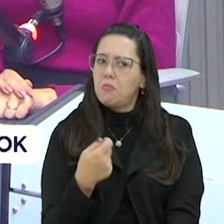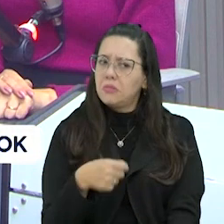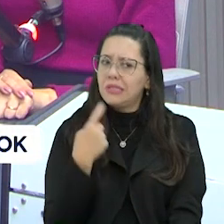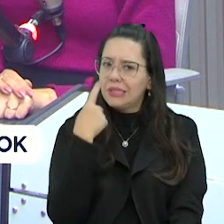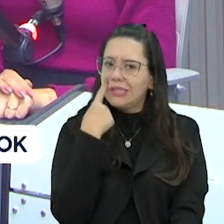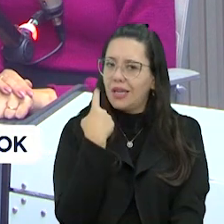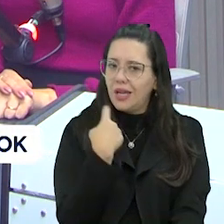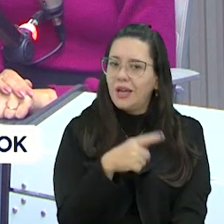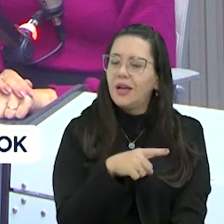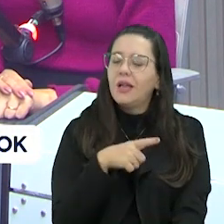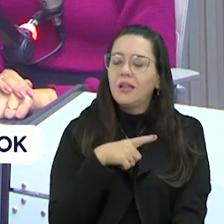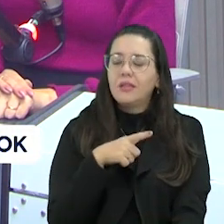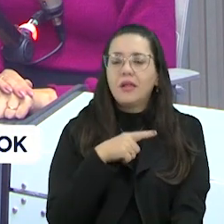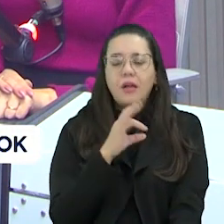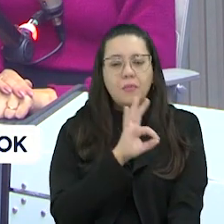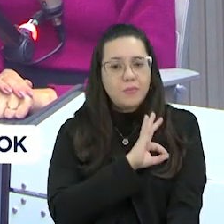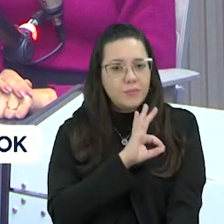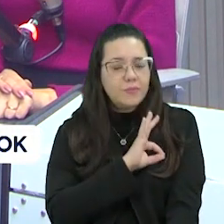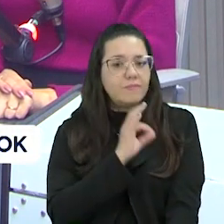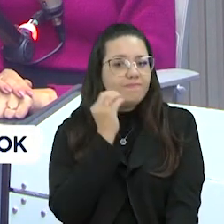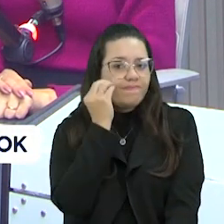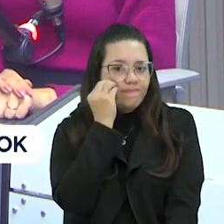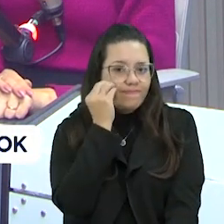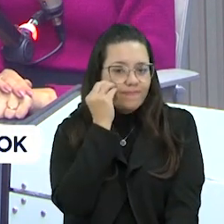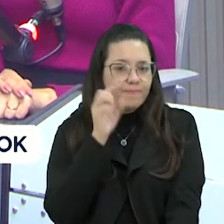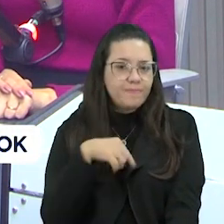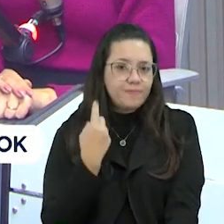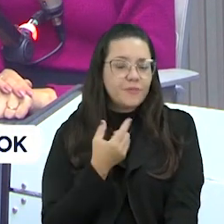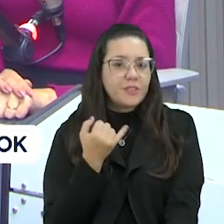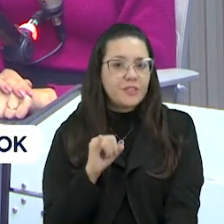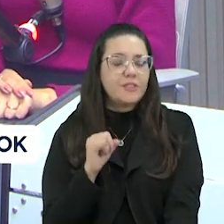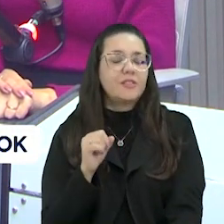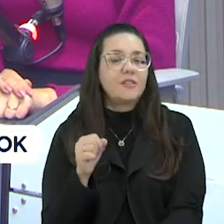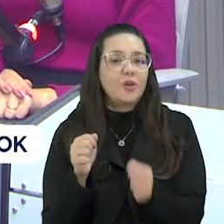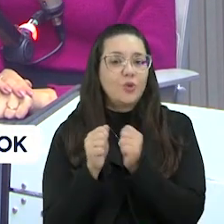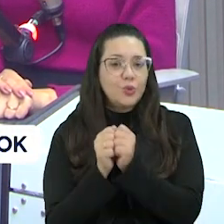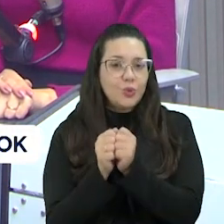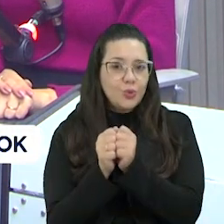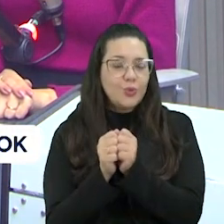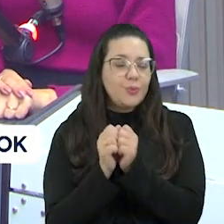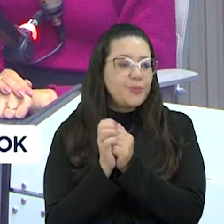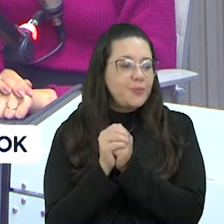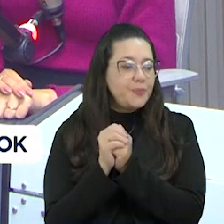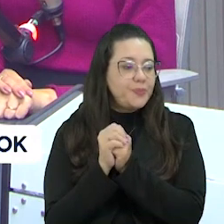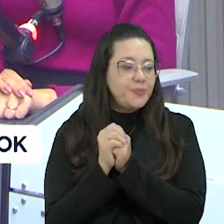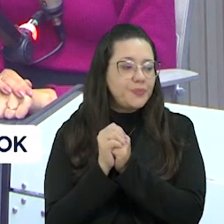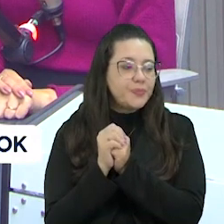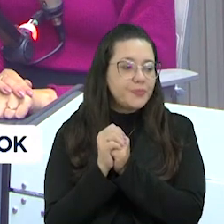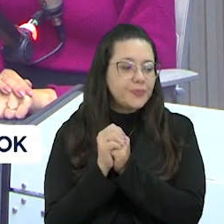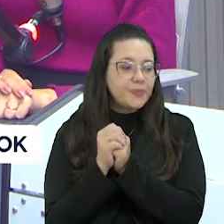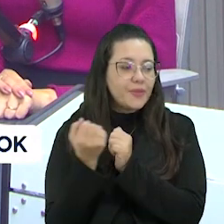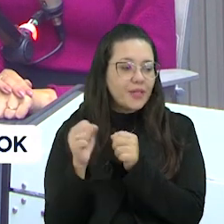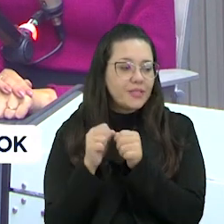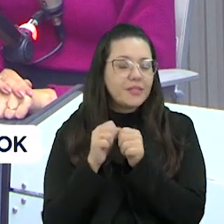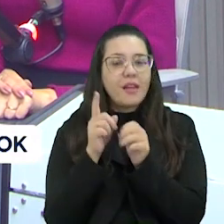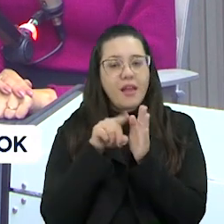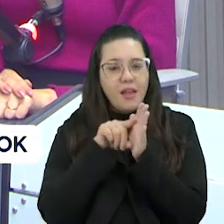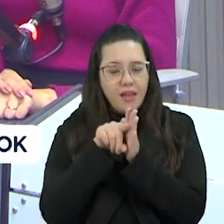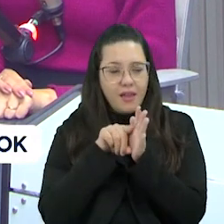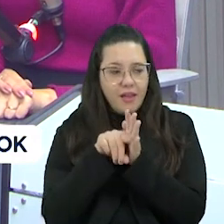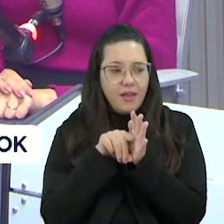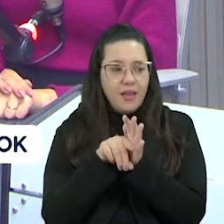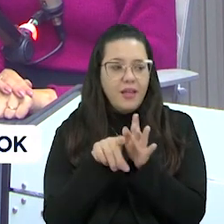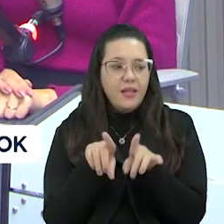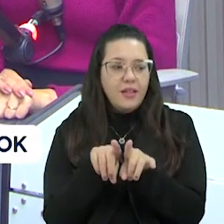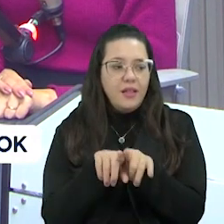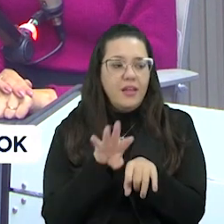verificado, né, o policial faz contato, a gente faz até a condução, se for necessário, ao distrito policial, para que seja, né, investigado isso através